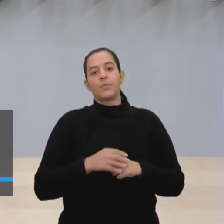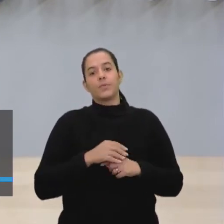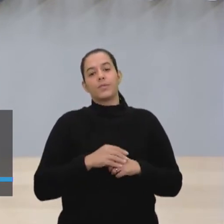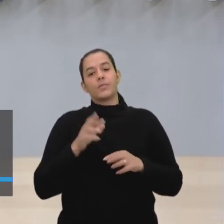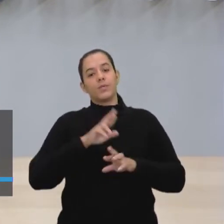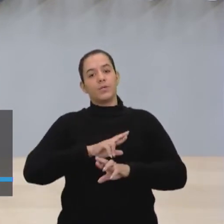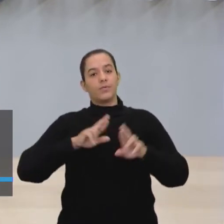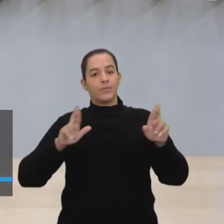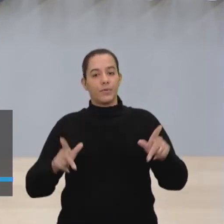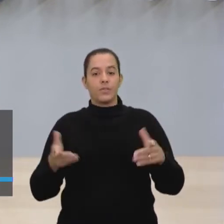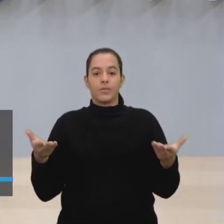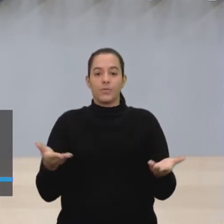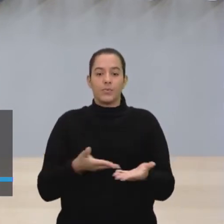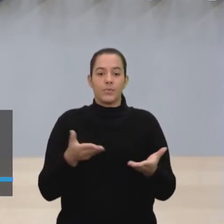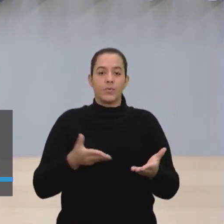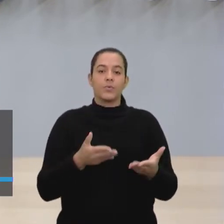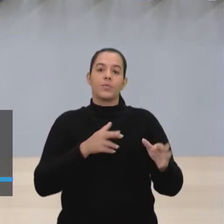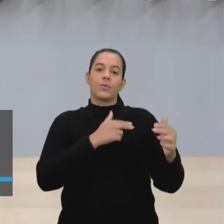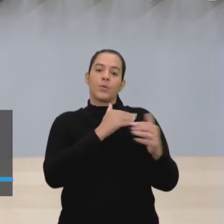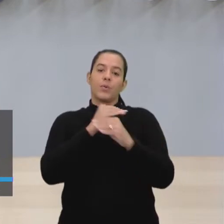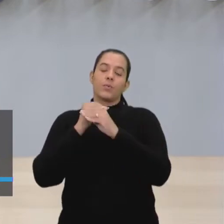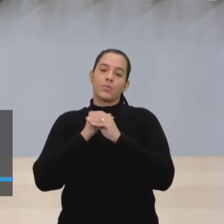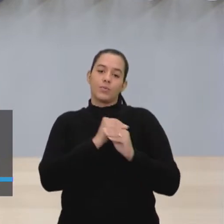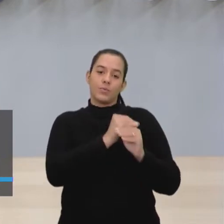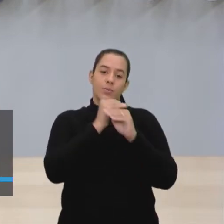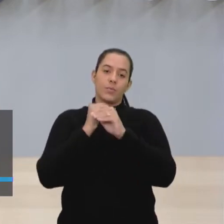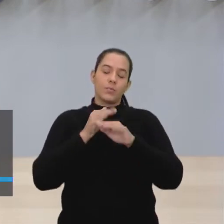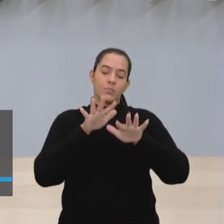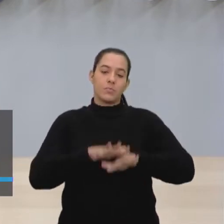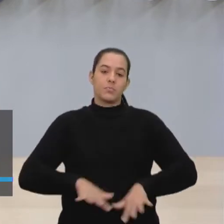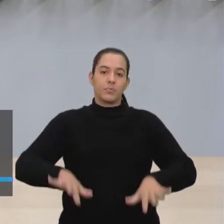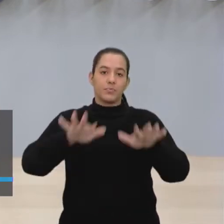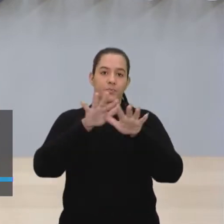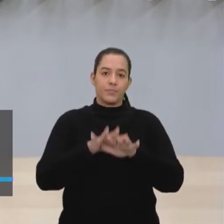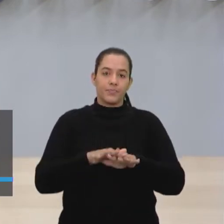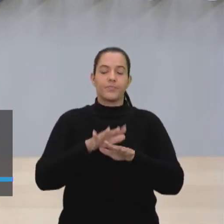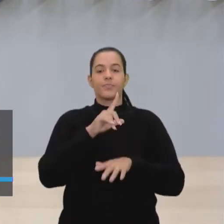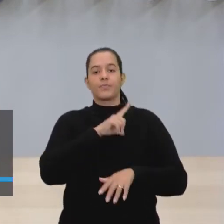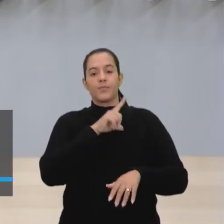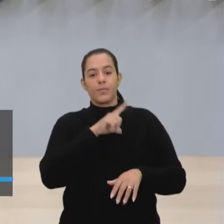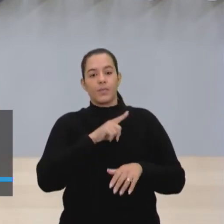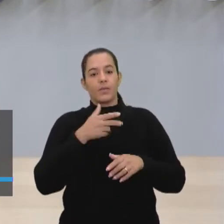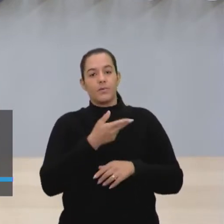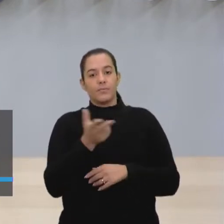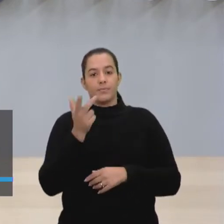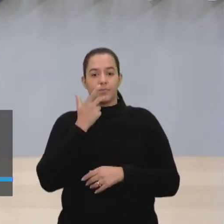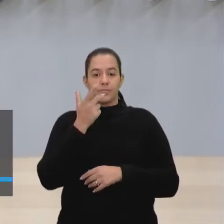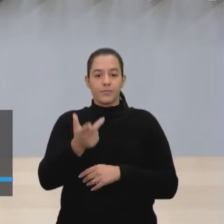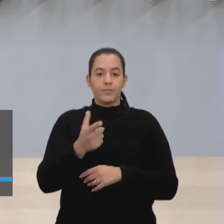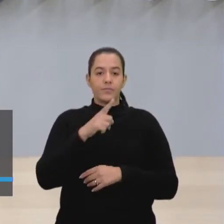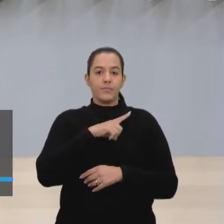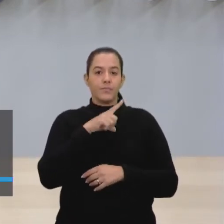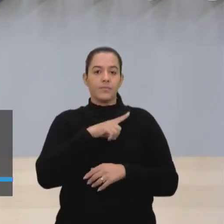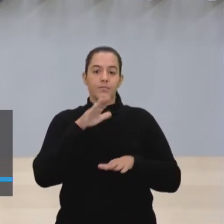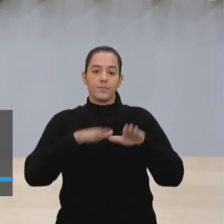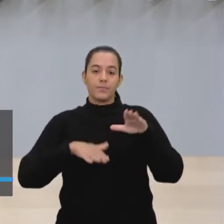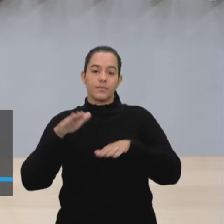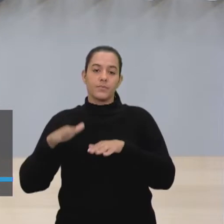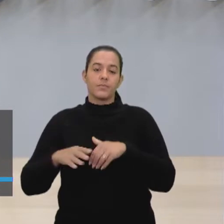oposto do que se faz o hegemônico, que o hegemônico trata de uma forma mais geral, ele trata, às vezes, sem se